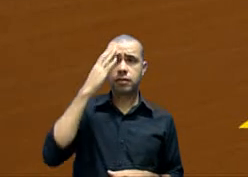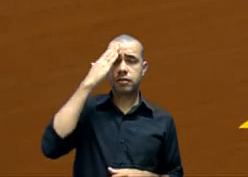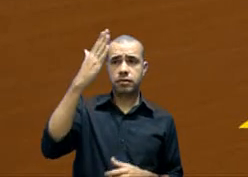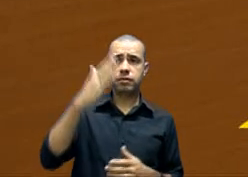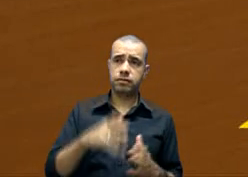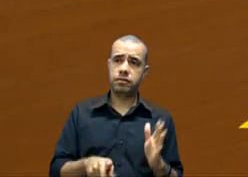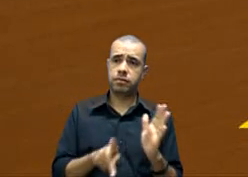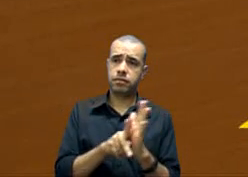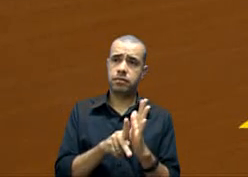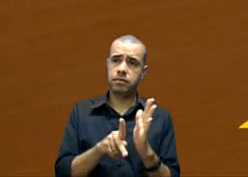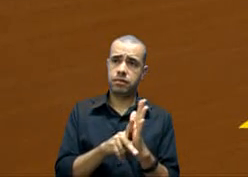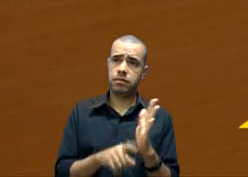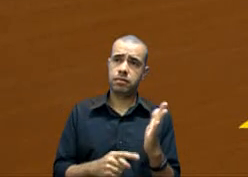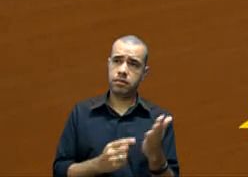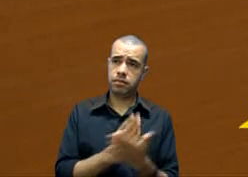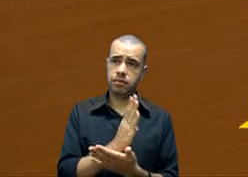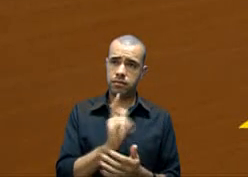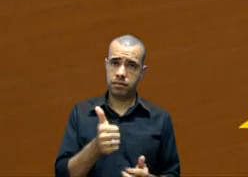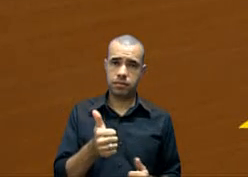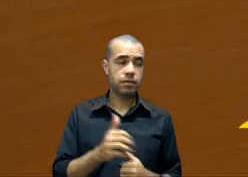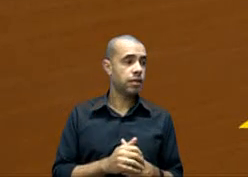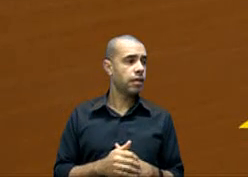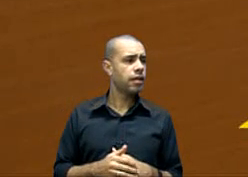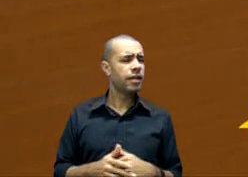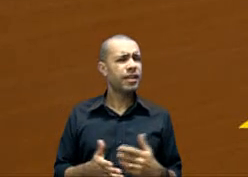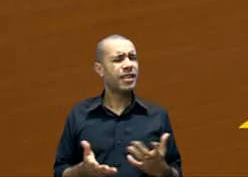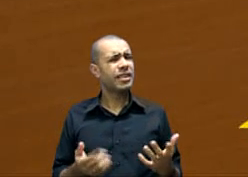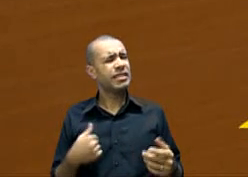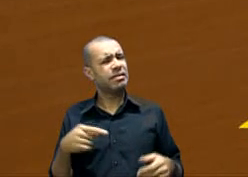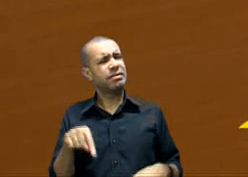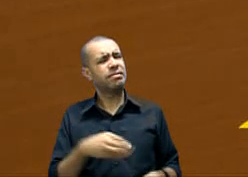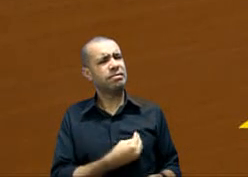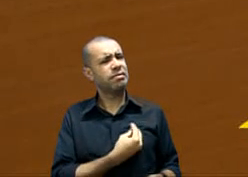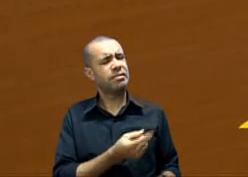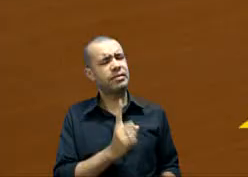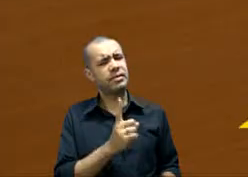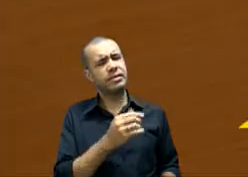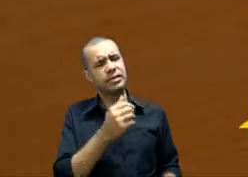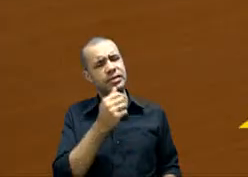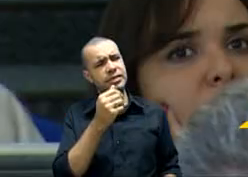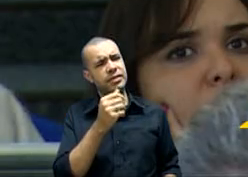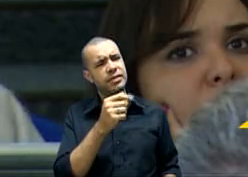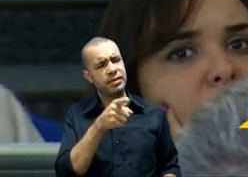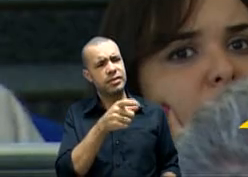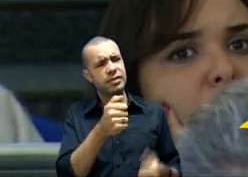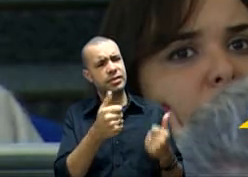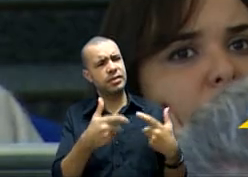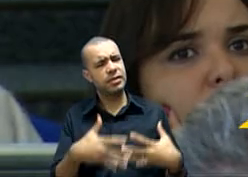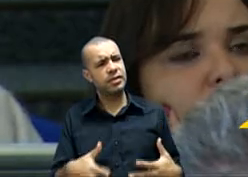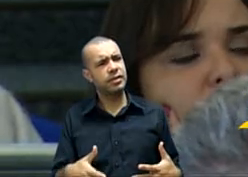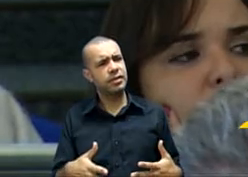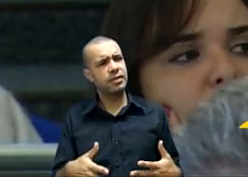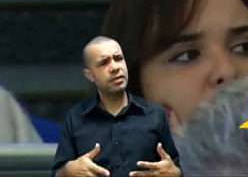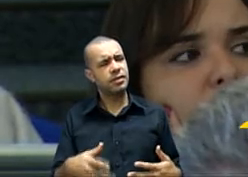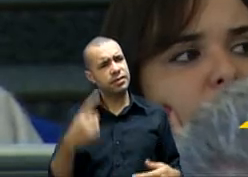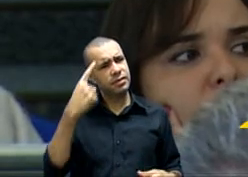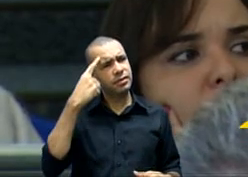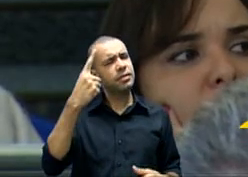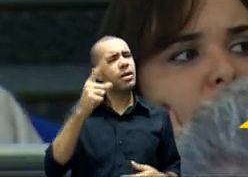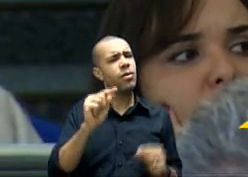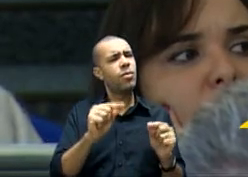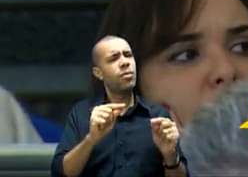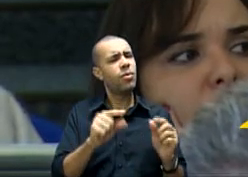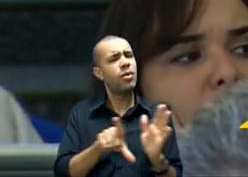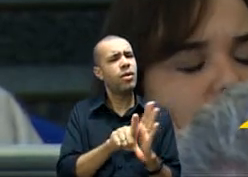projeto. Acho que o senhor poderia, eu não estava aqui nessa época, o senhor poderia explicar a intenção do seu projeto.